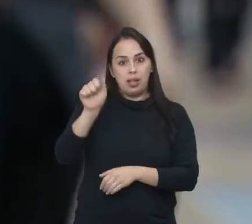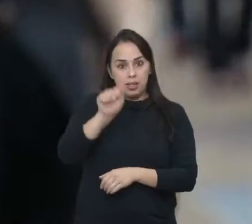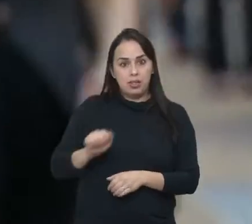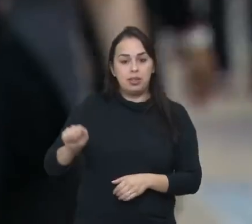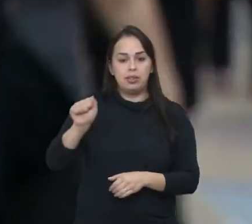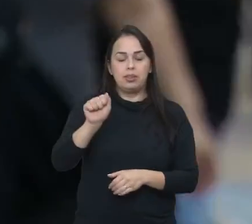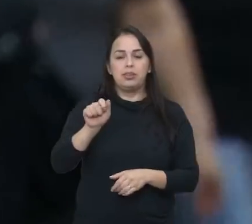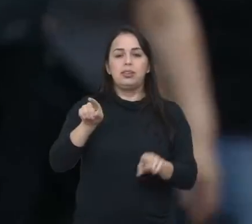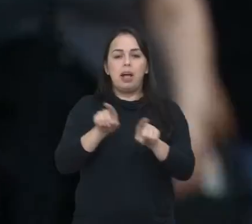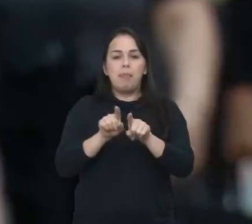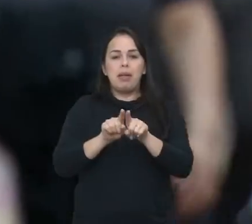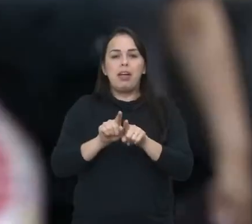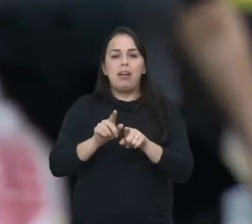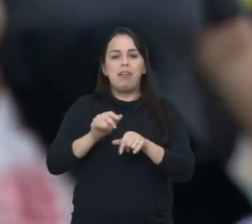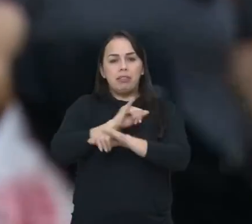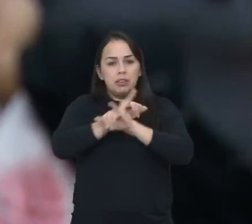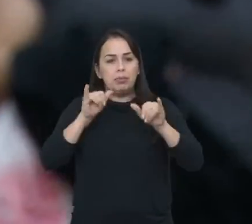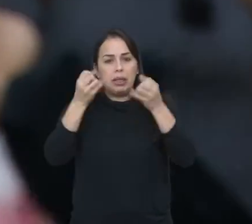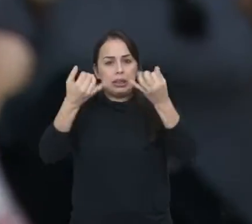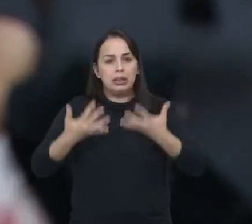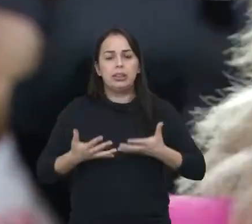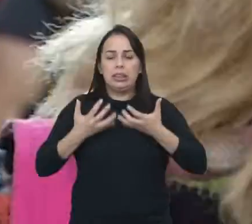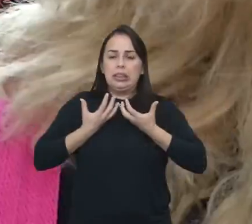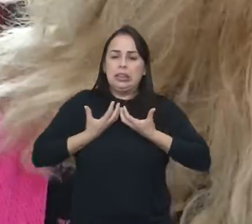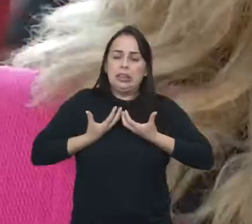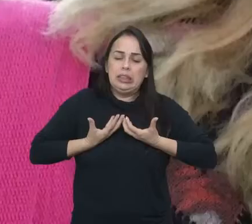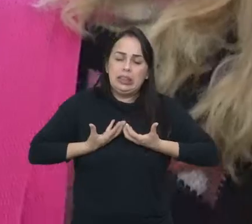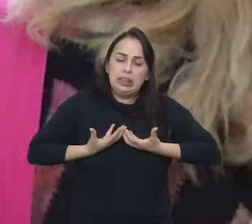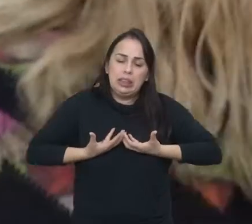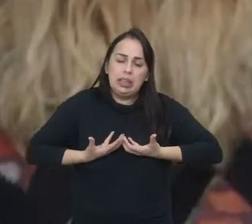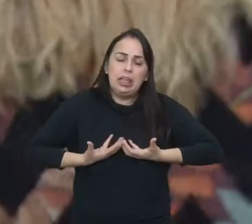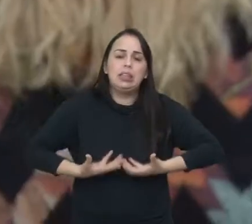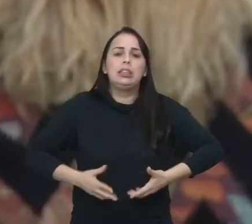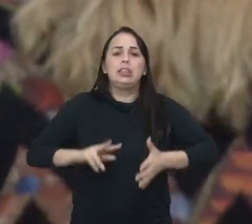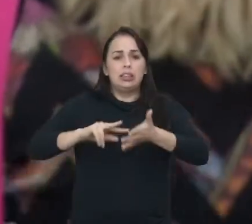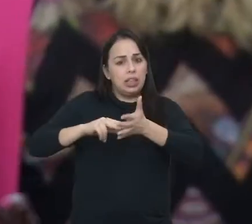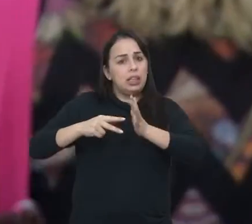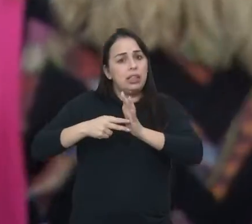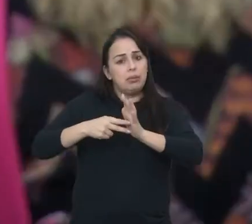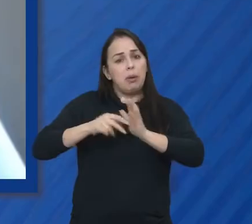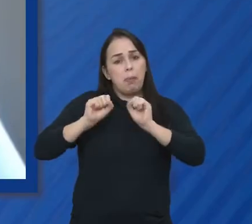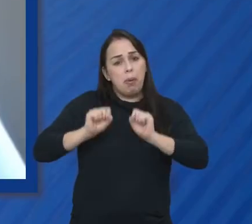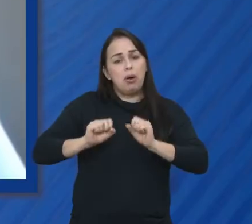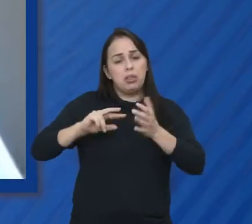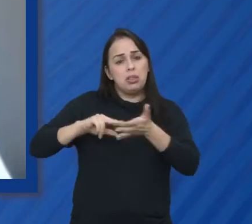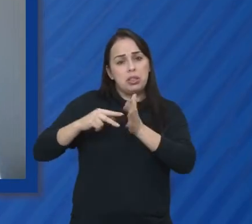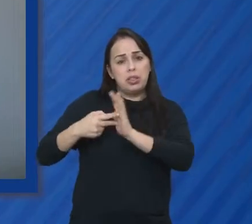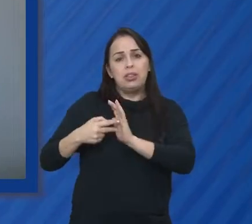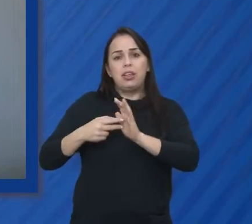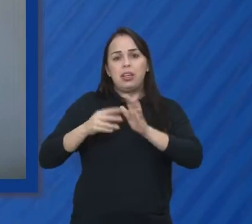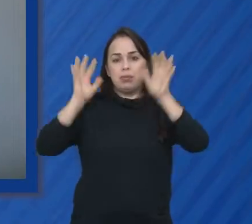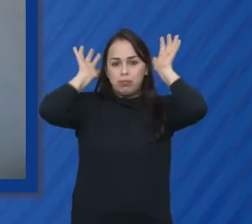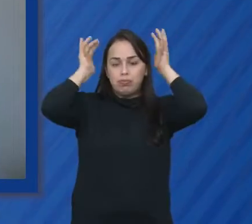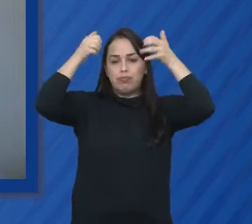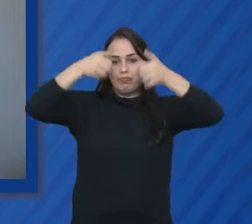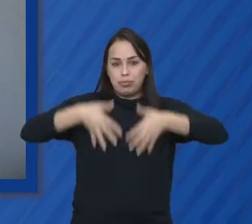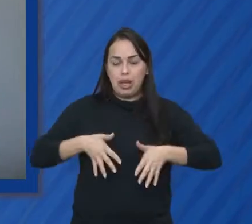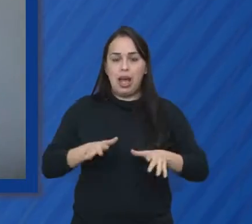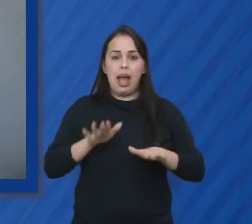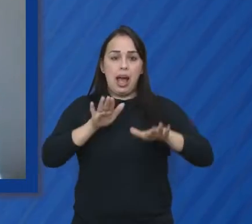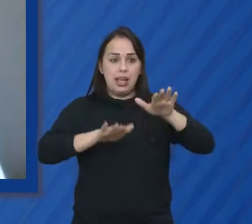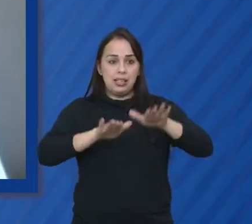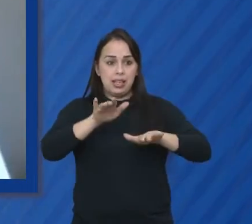ainda reforça que a fadiga intensa e constante é um dos principais indícios de esclerose. A